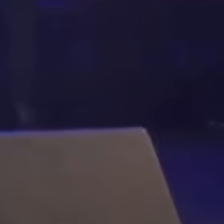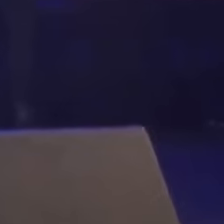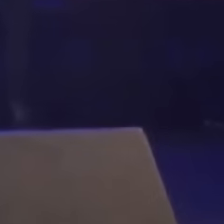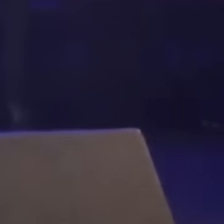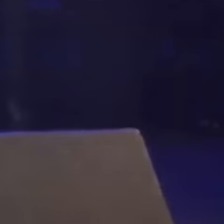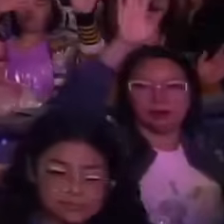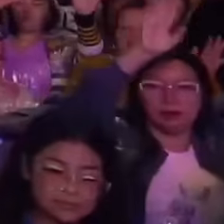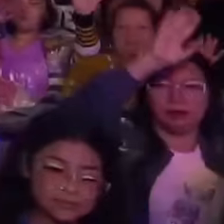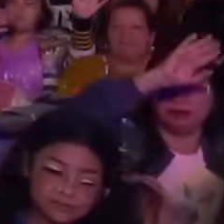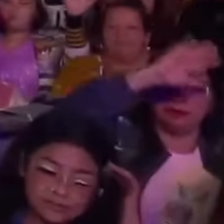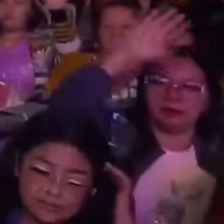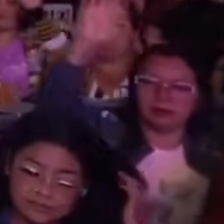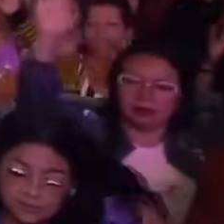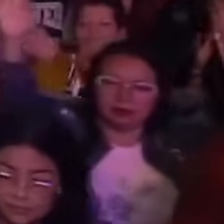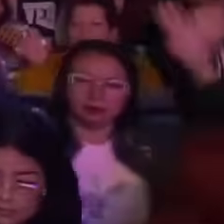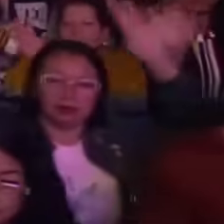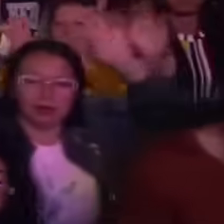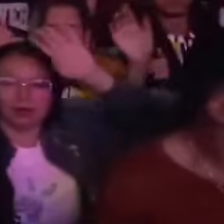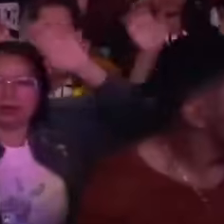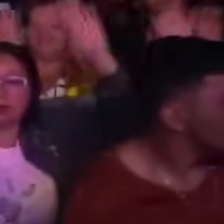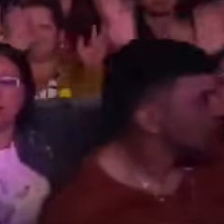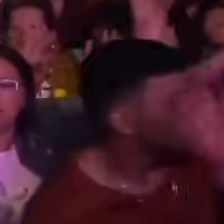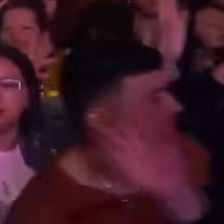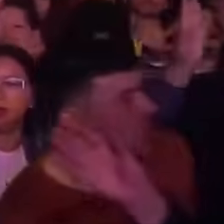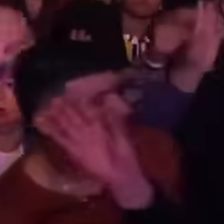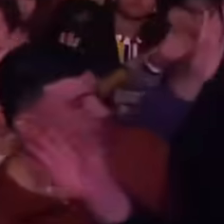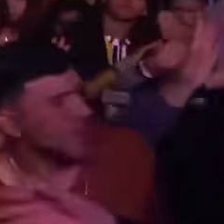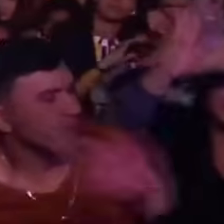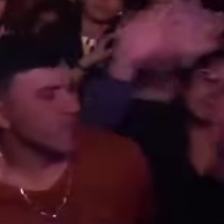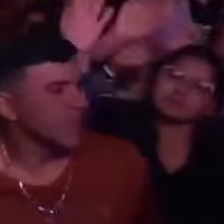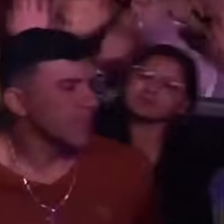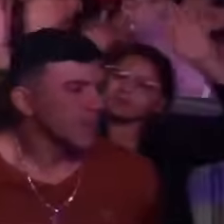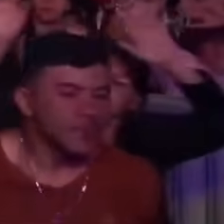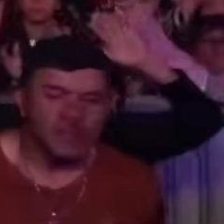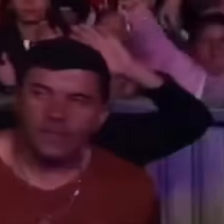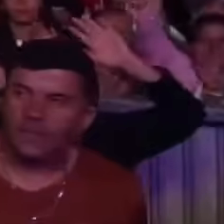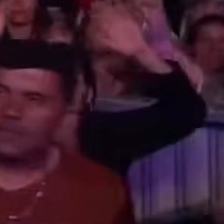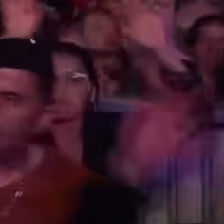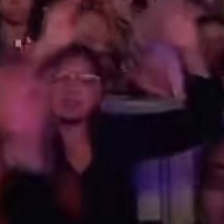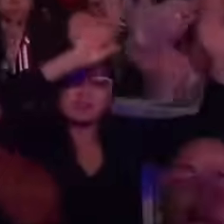Ti pedimos intercessão.